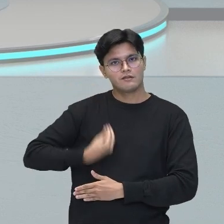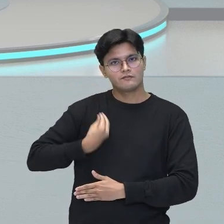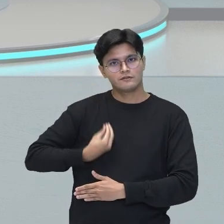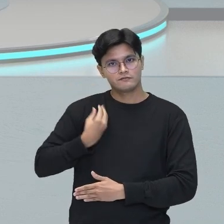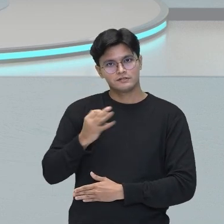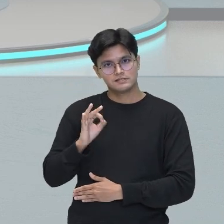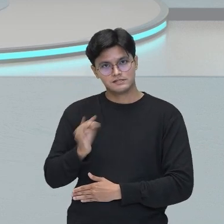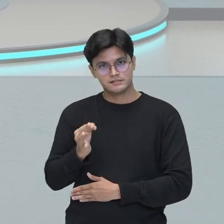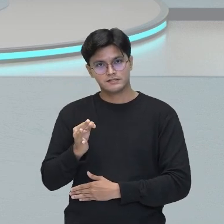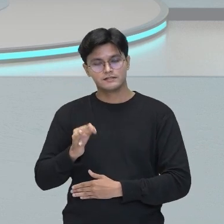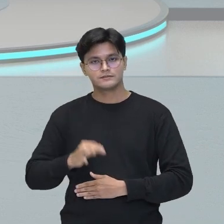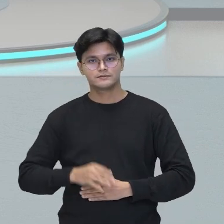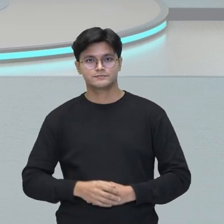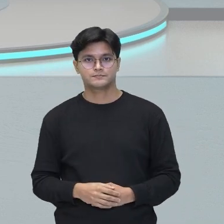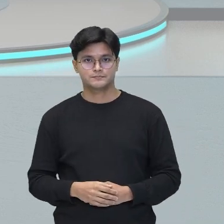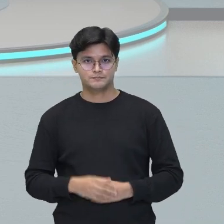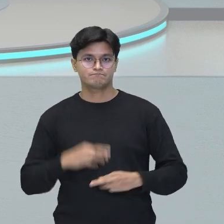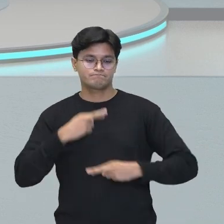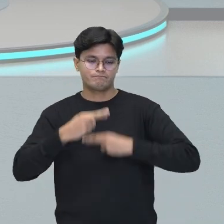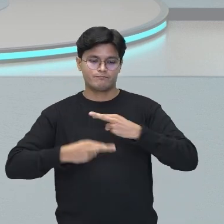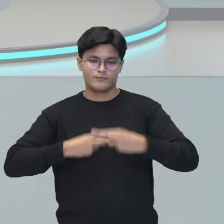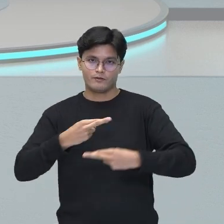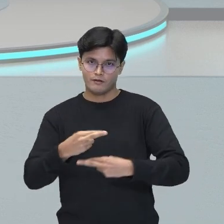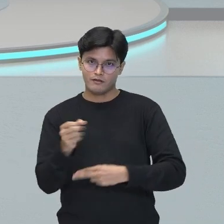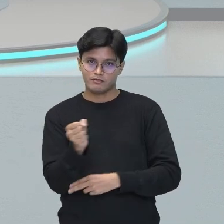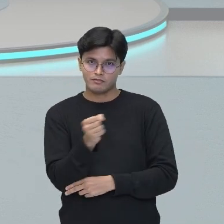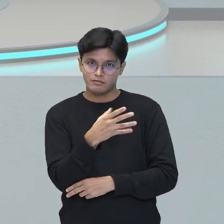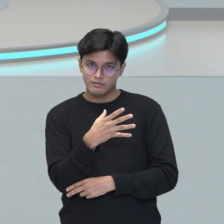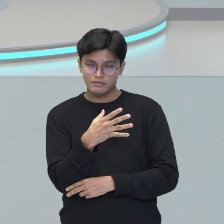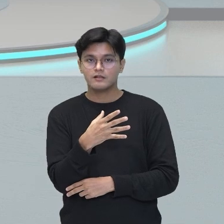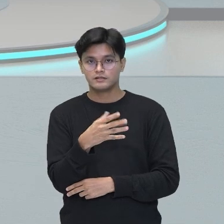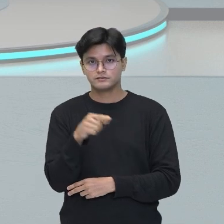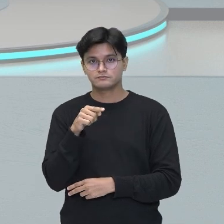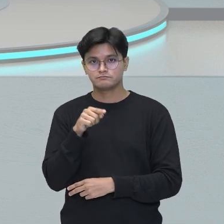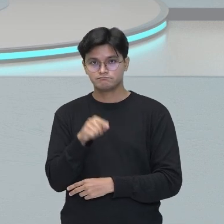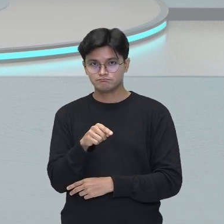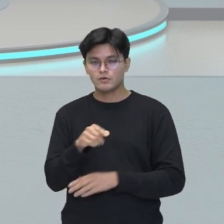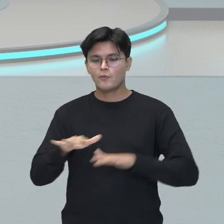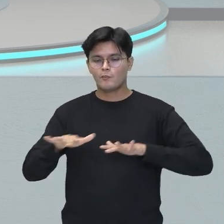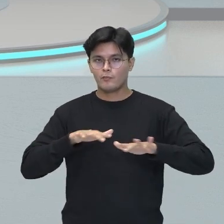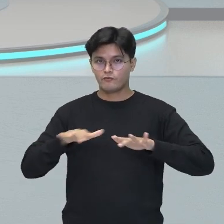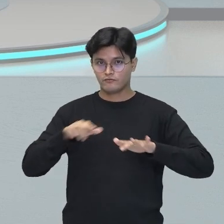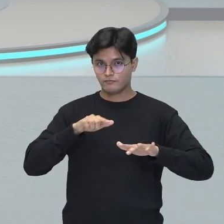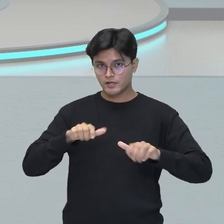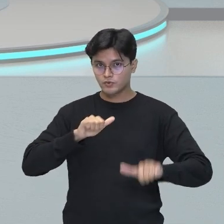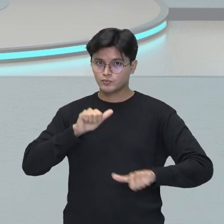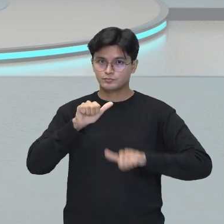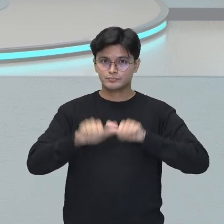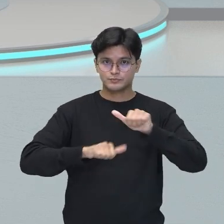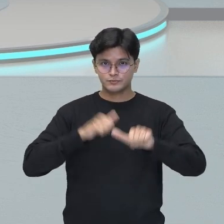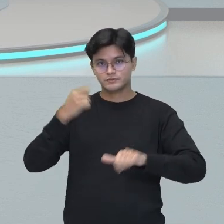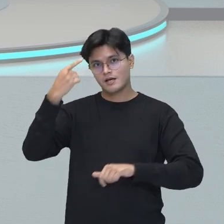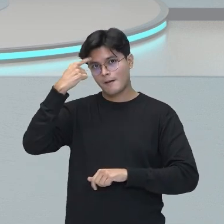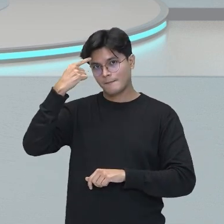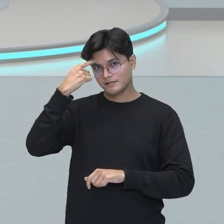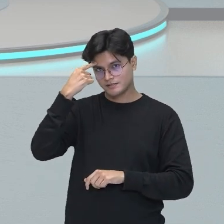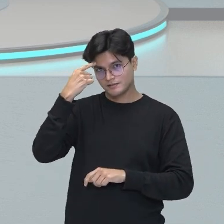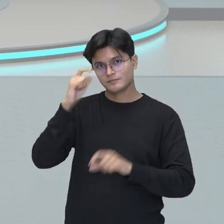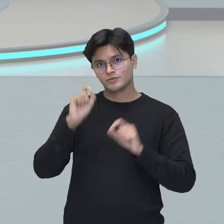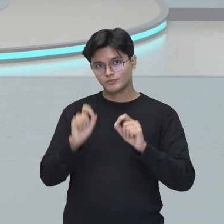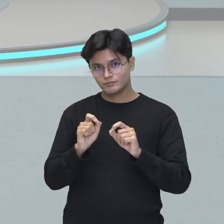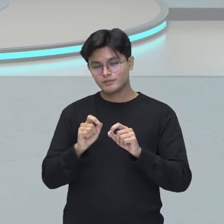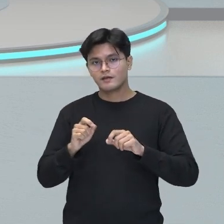Renascimento Então esse movimento ele vai mudar mais o pensamento né dos